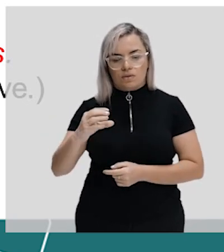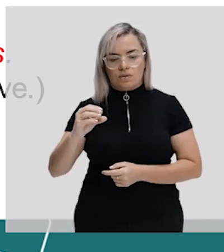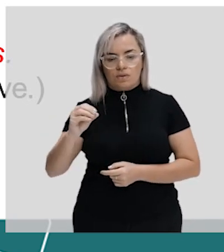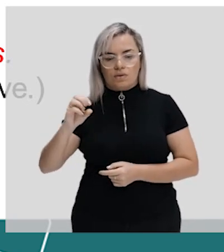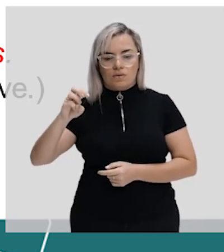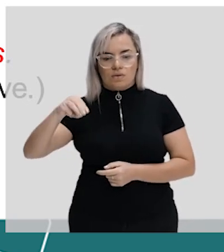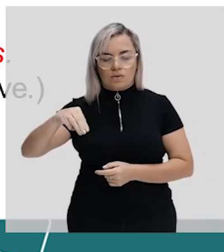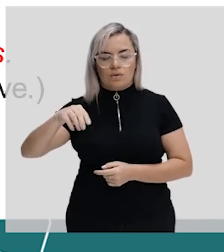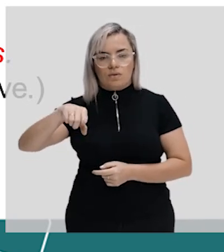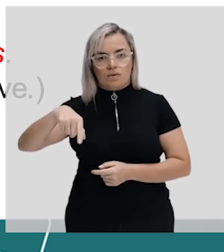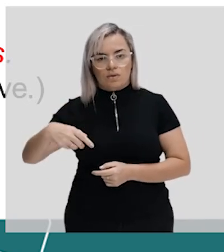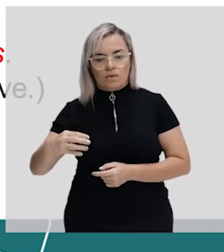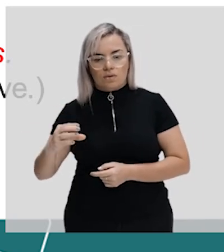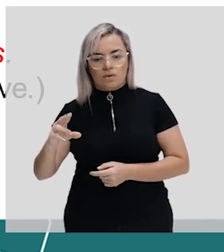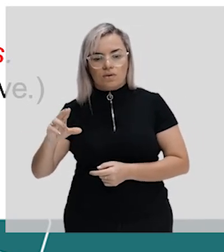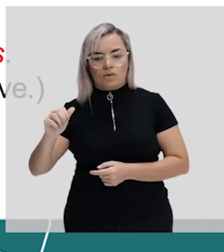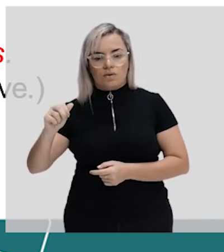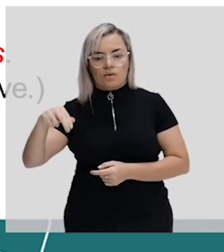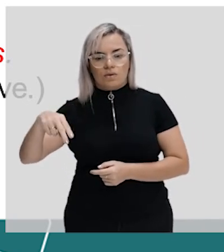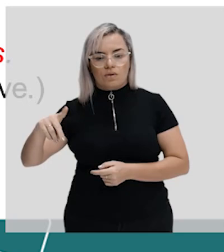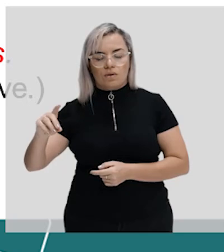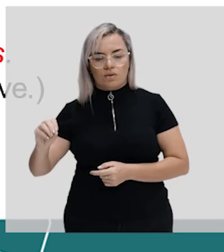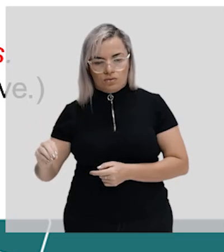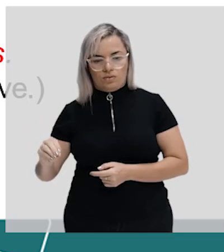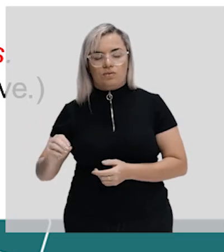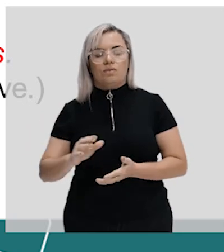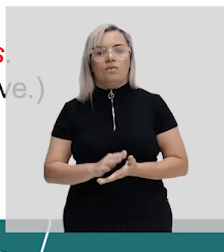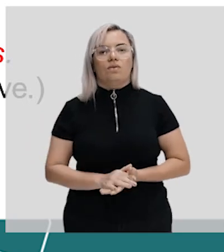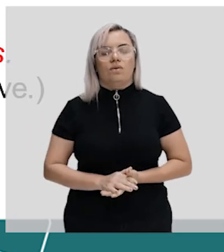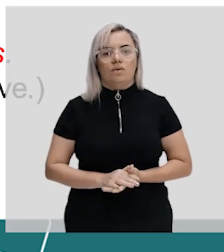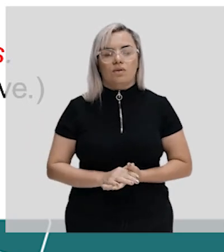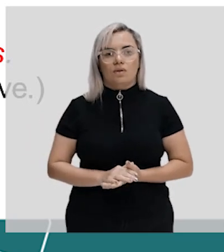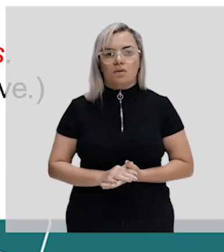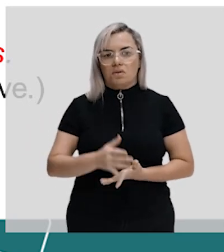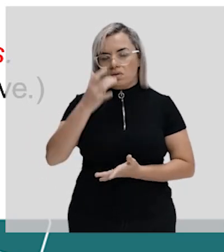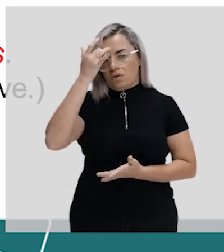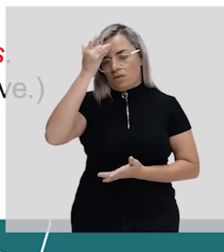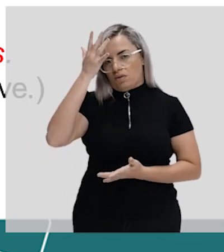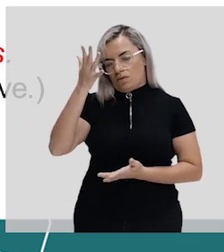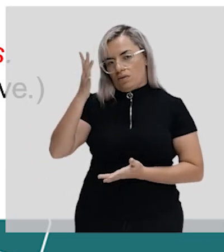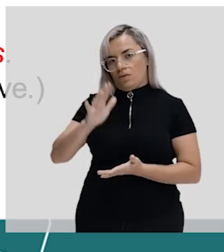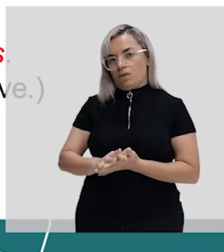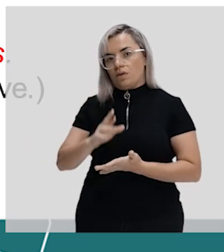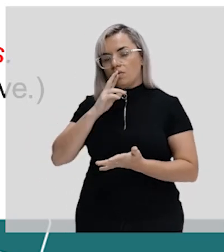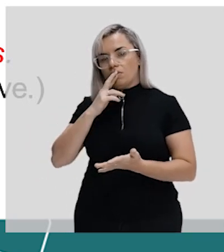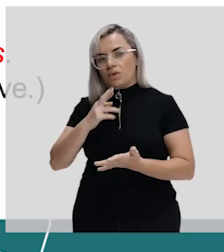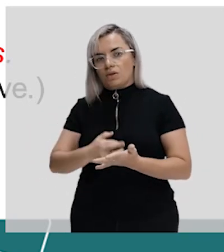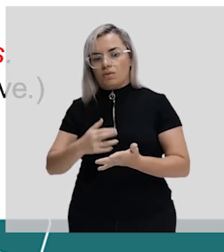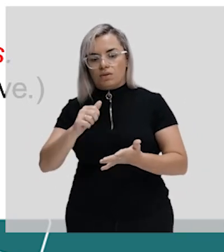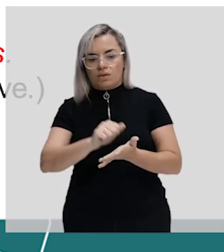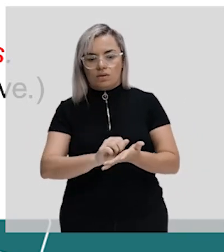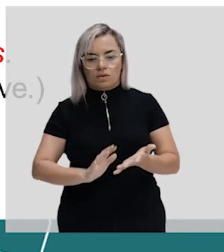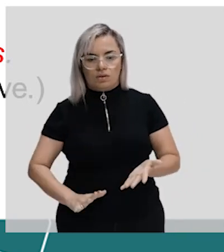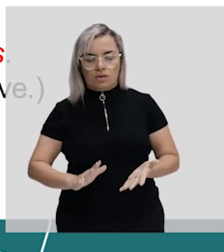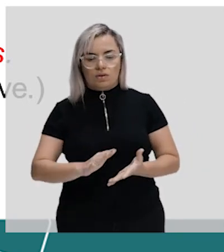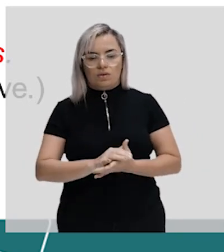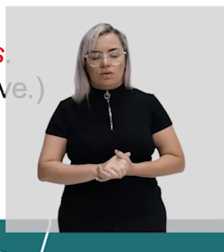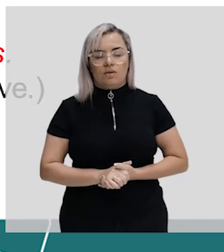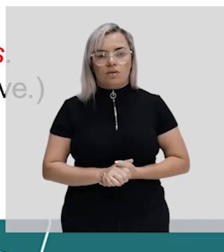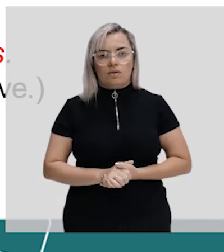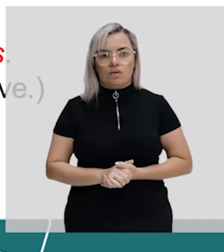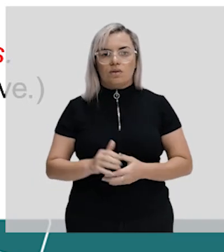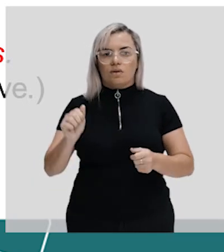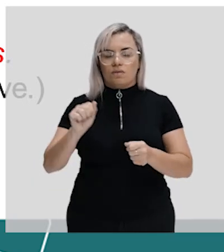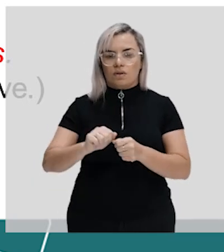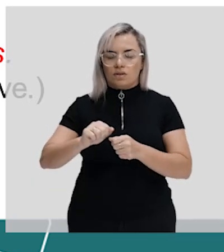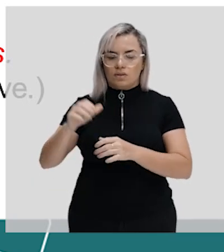do lado, se, como e quando. Isso vai facilitar vocês na resolução da atividade, tá? Por isso que eu estou